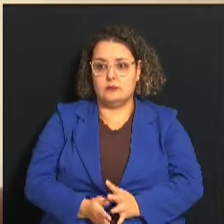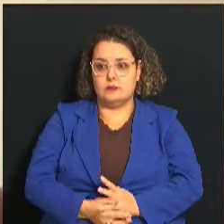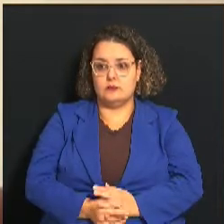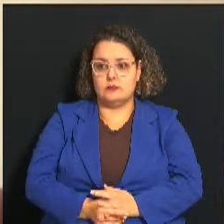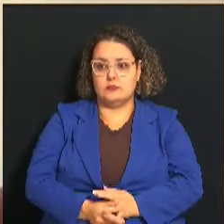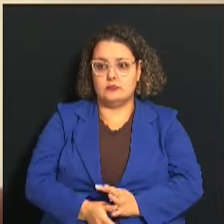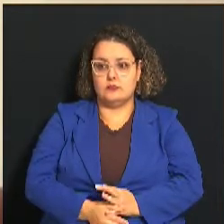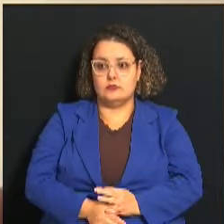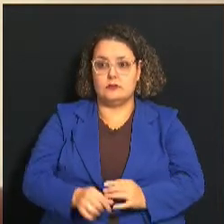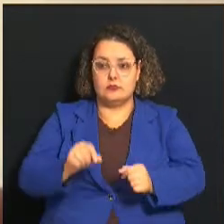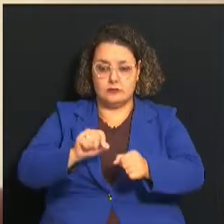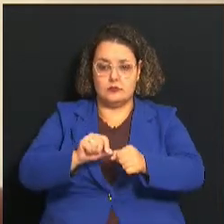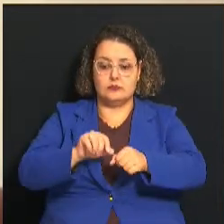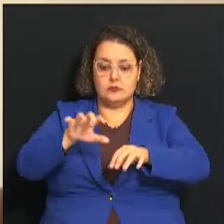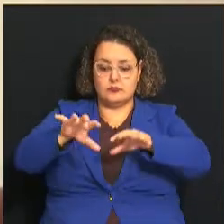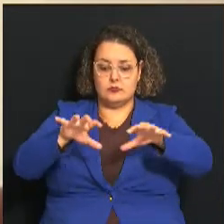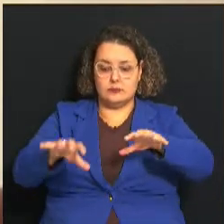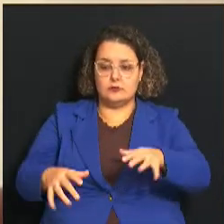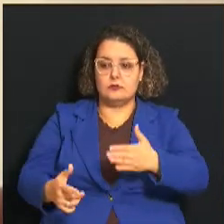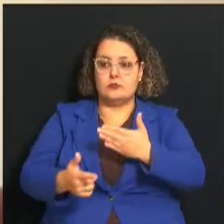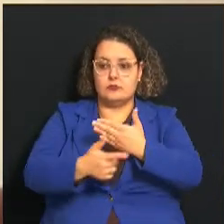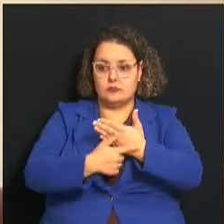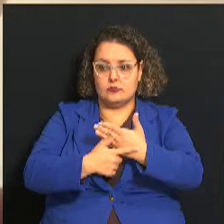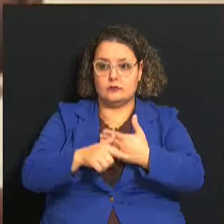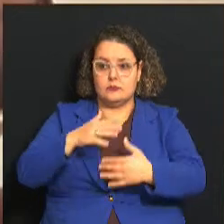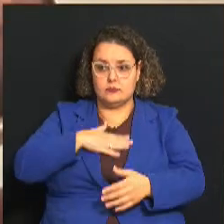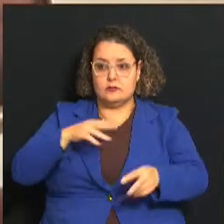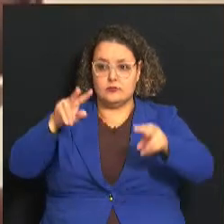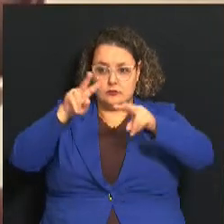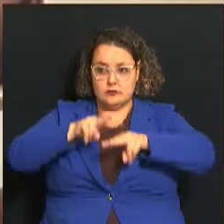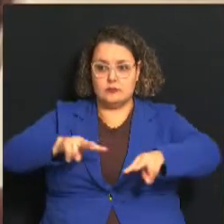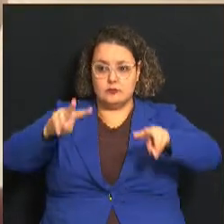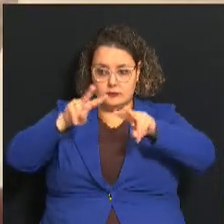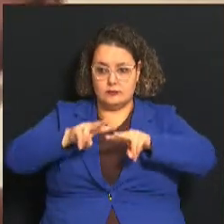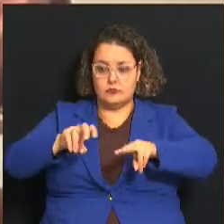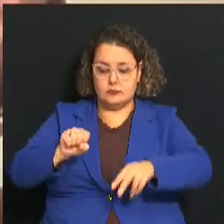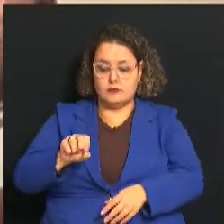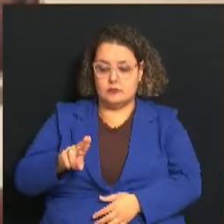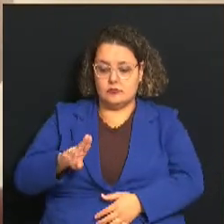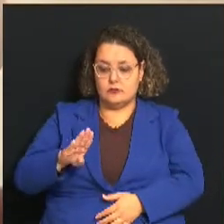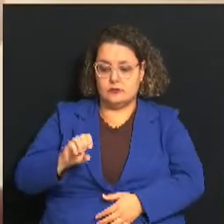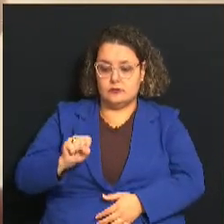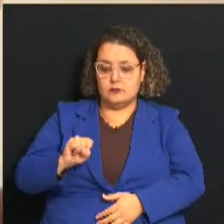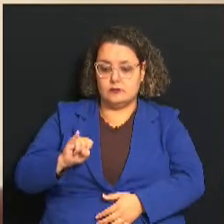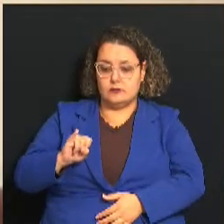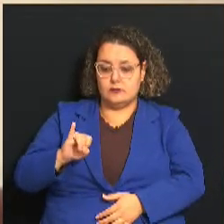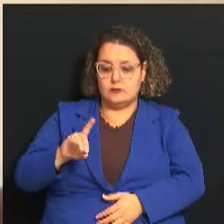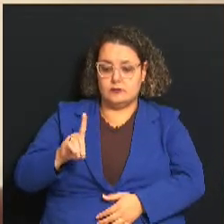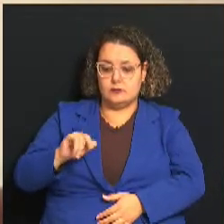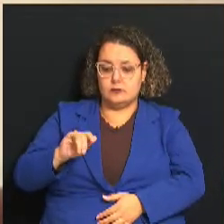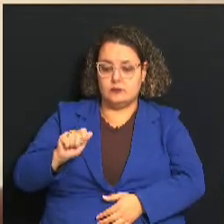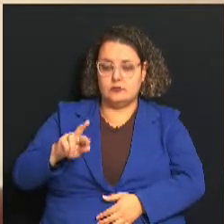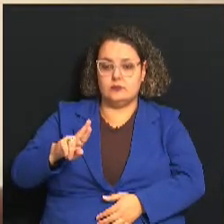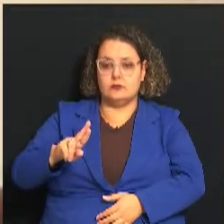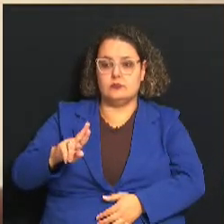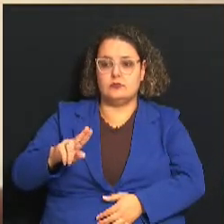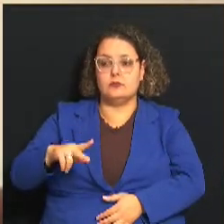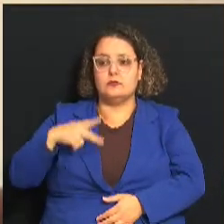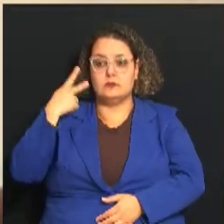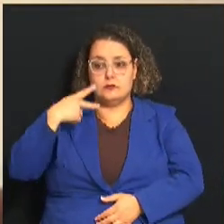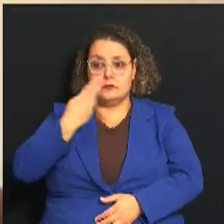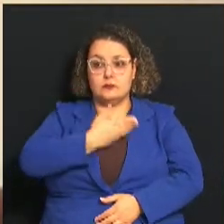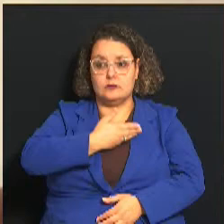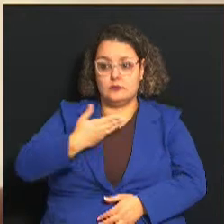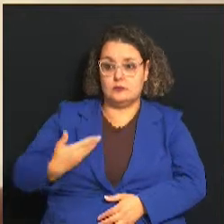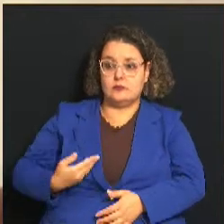papel, no meu ponto de vista, subsidiar também a elaboração de política pública com